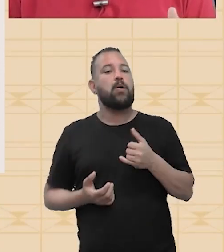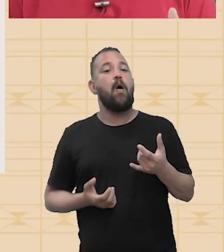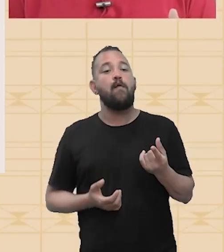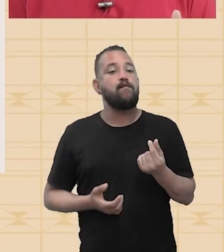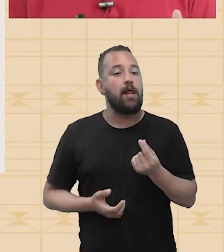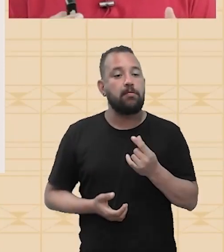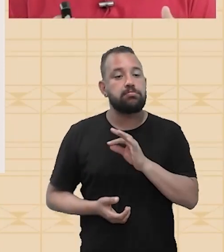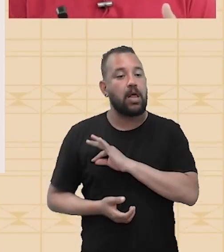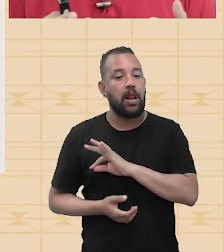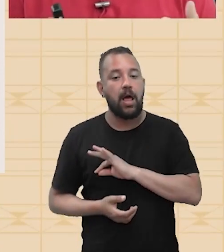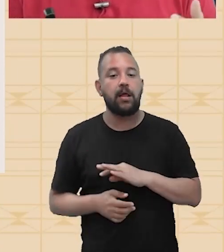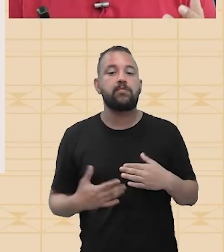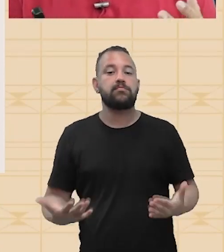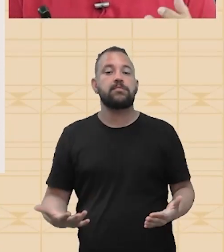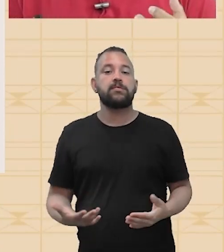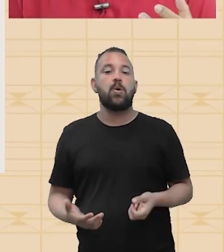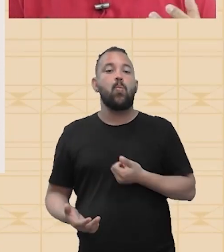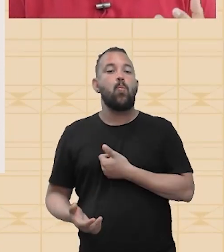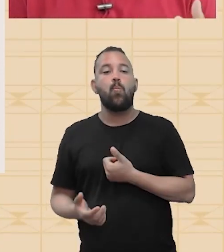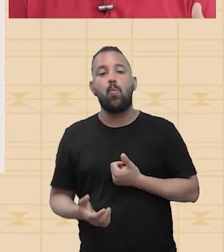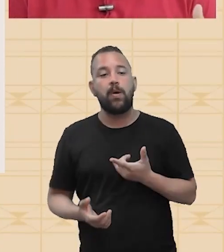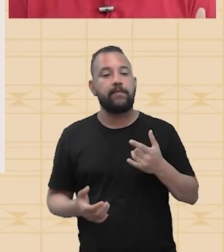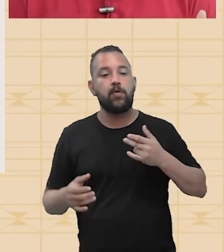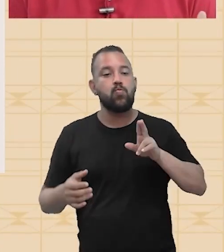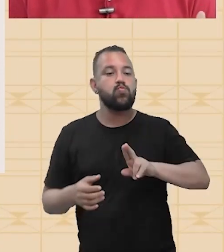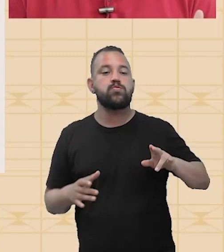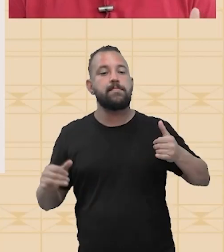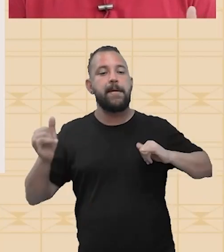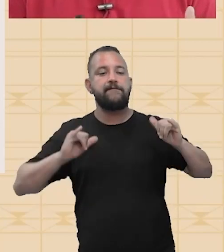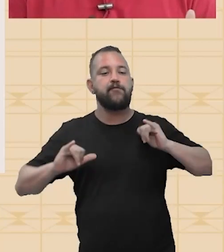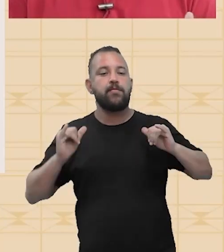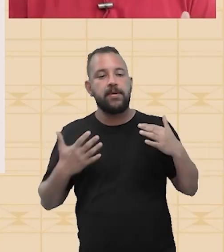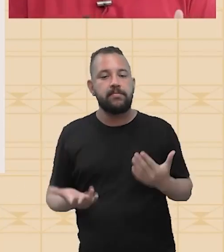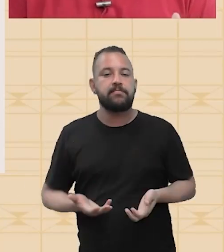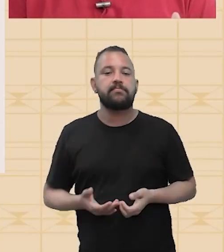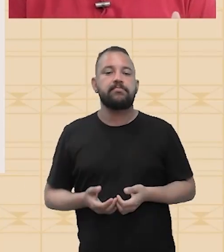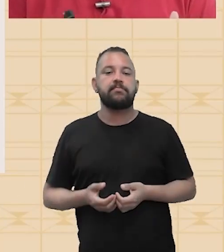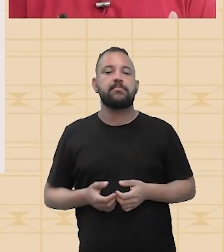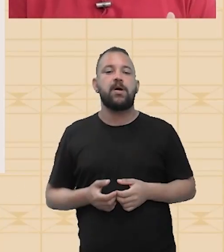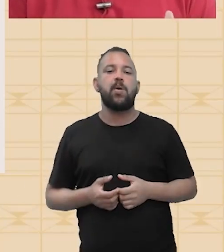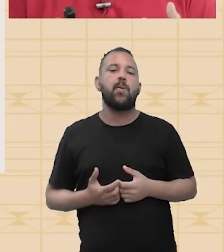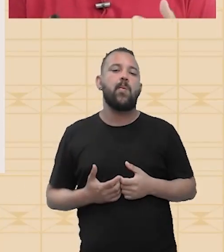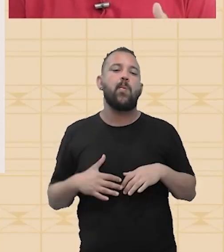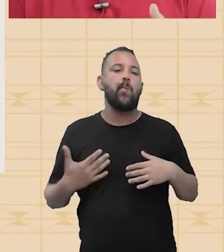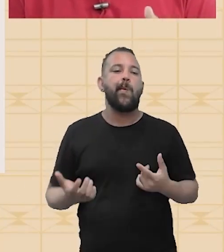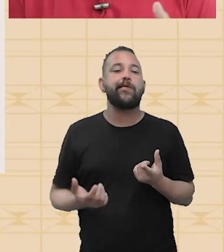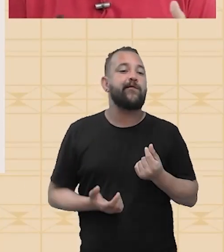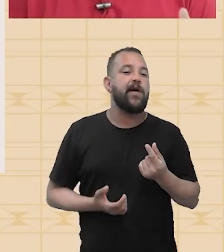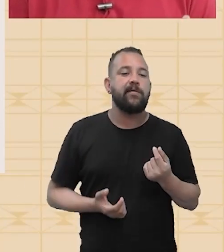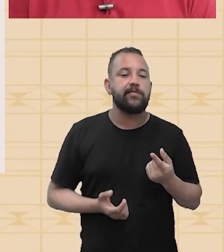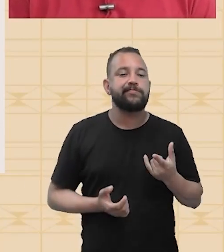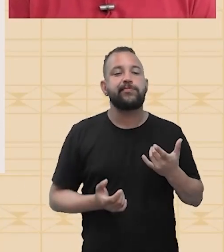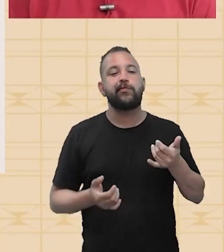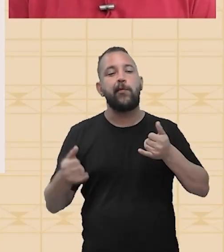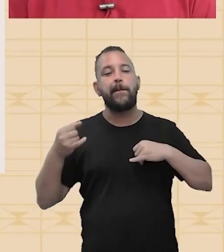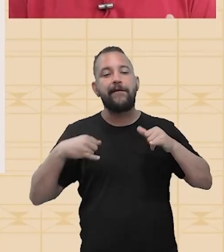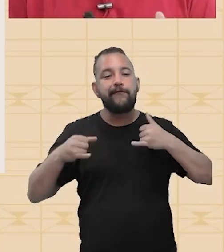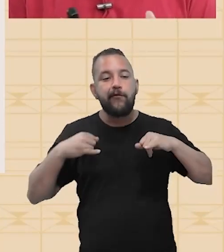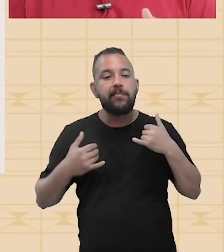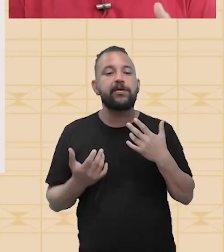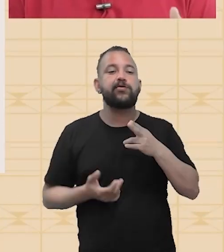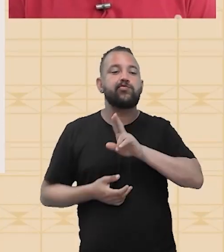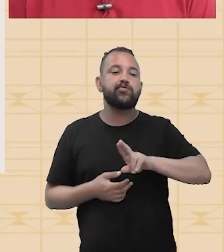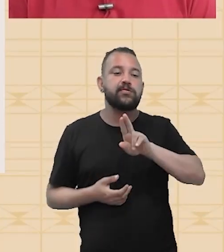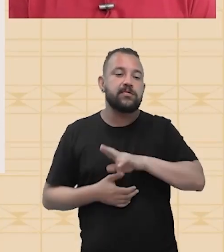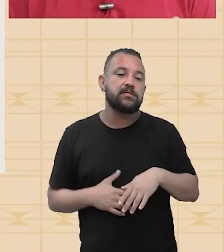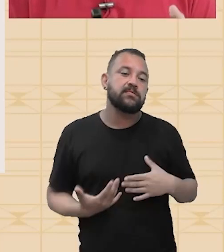mensal? Quantas vezes por semana usa perfume? Quanto custa o perfume que ela está usando atualmente? Ou